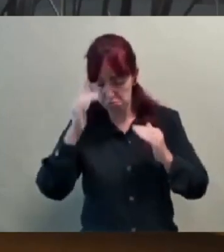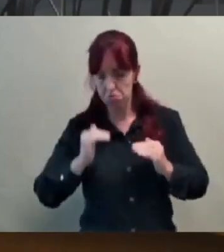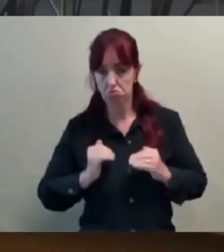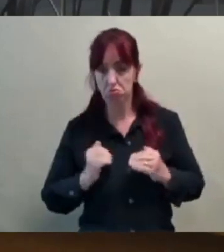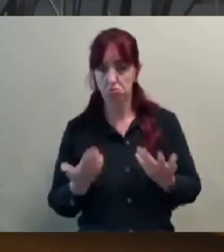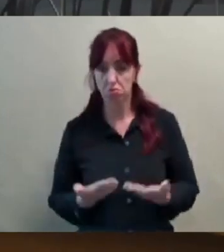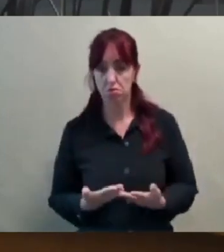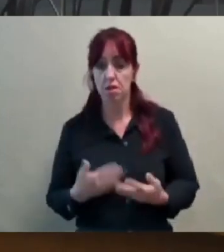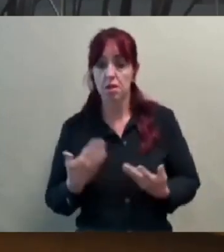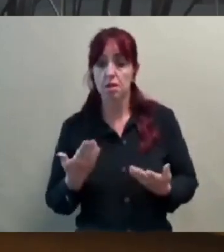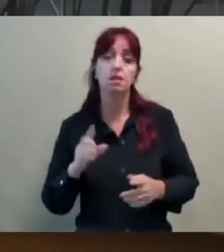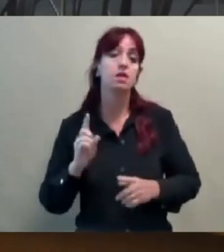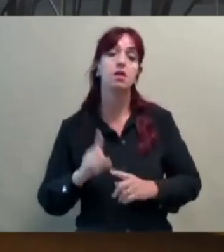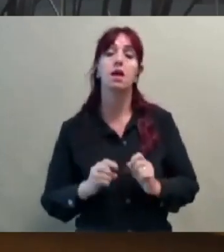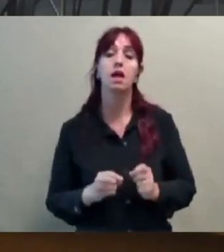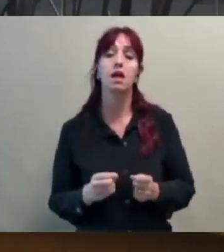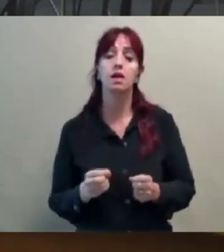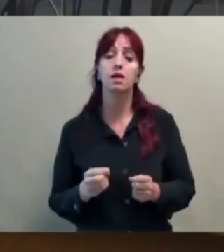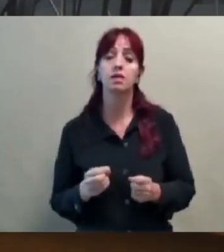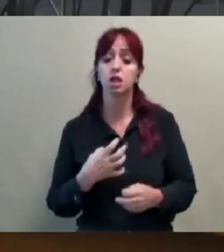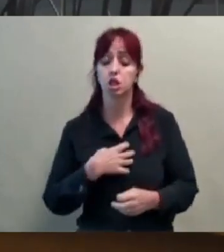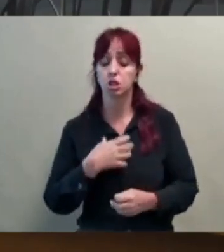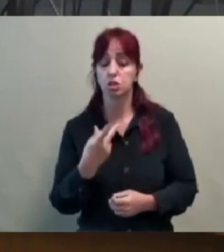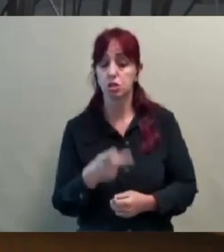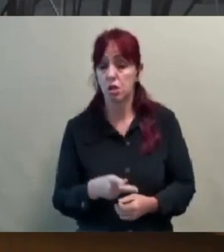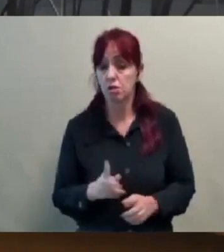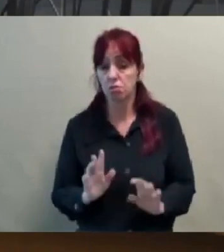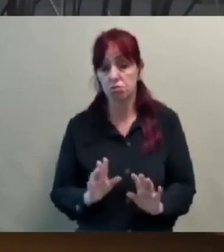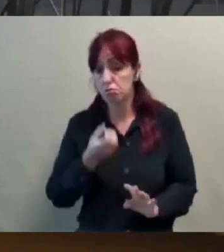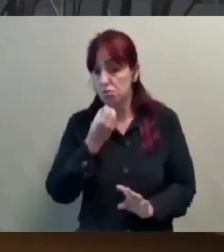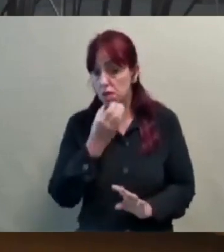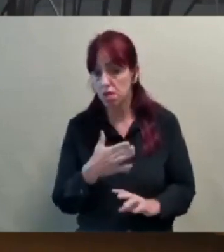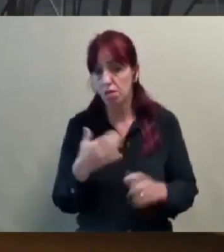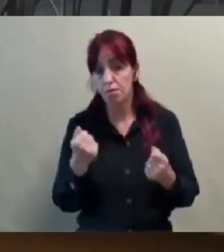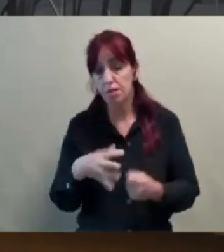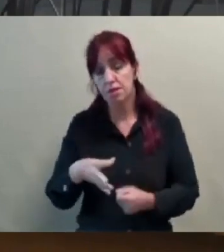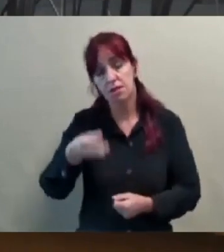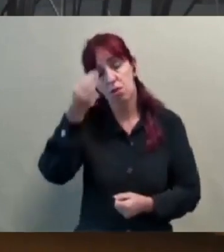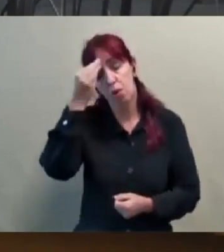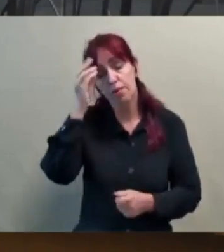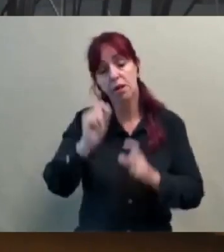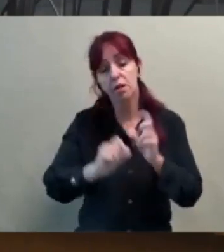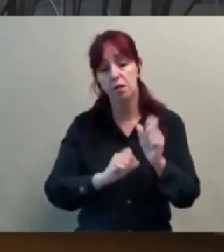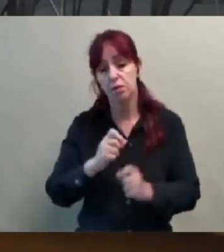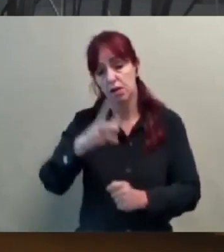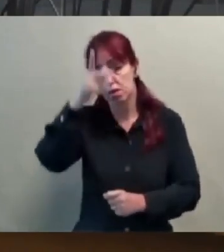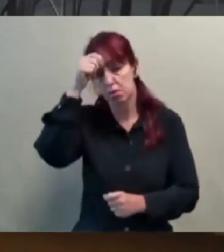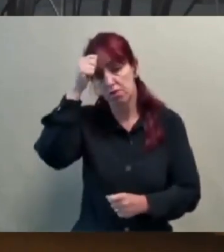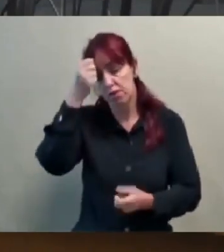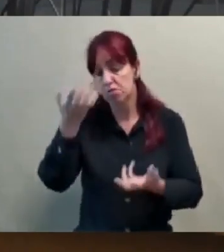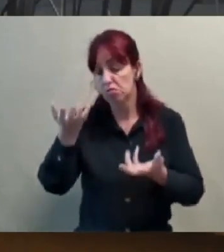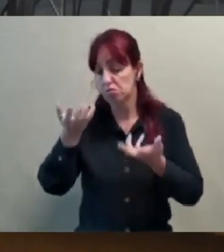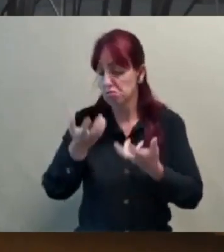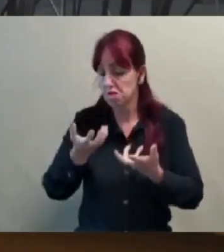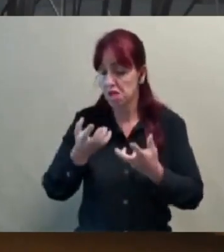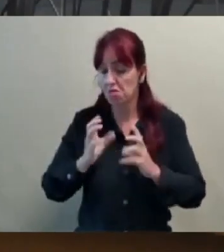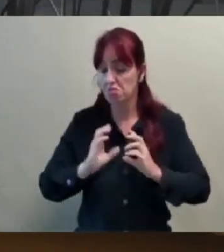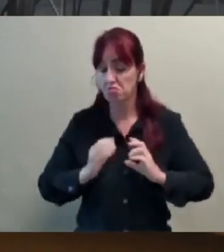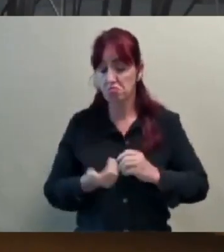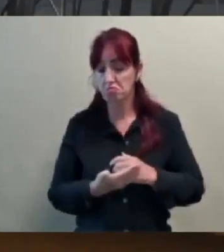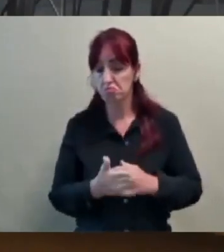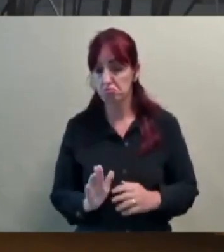dessa forma, tudo bem. A gente tem que compreender que o prefeito quer agir dessa forma. Mas não venha